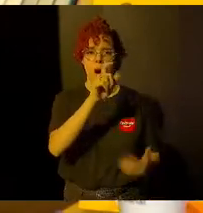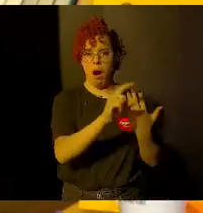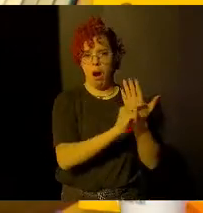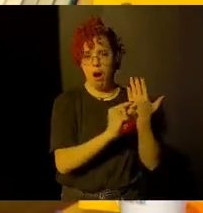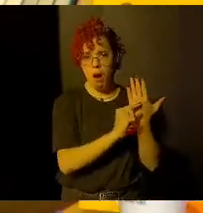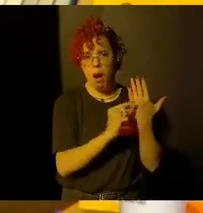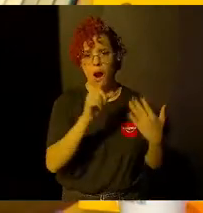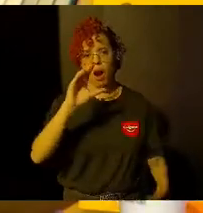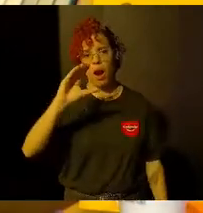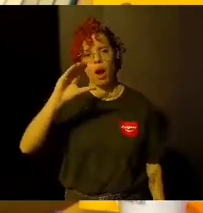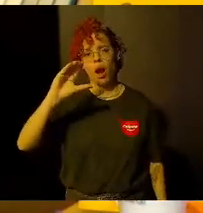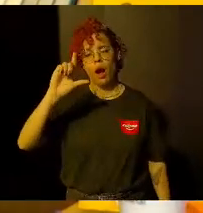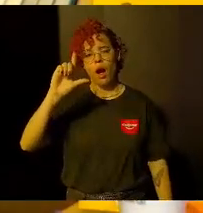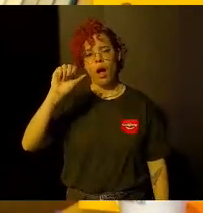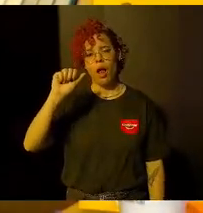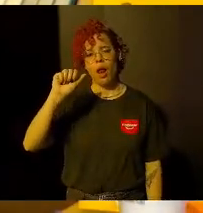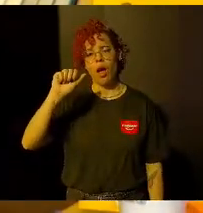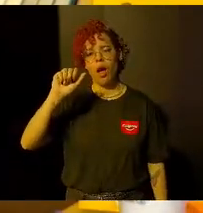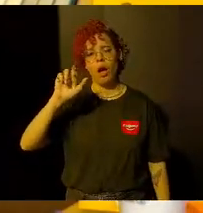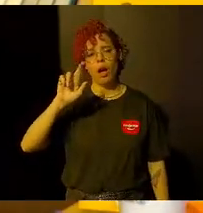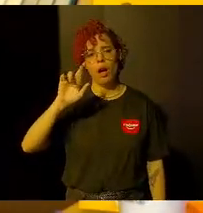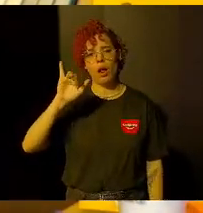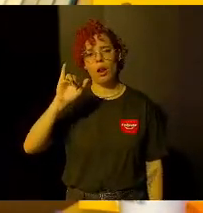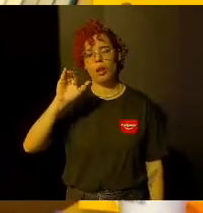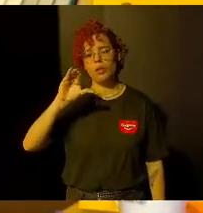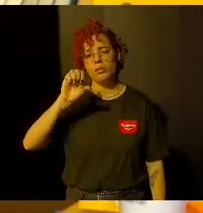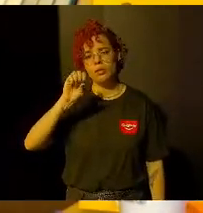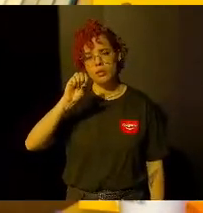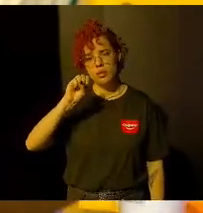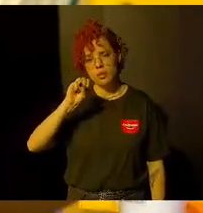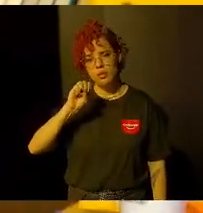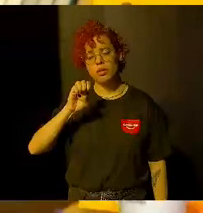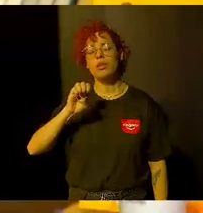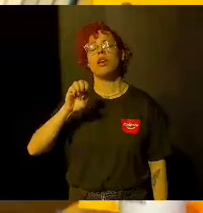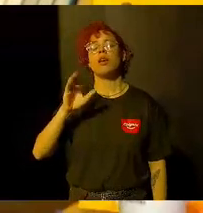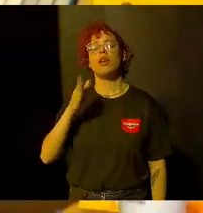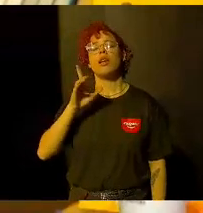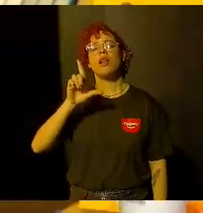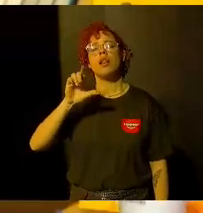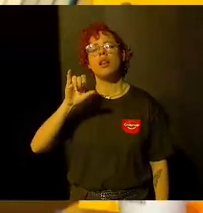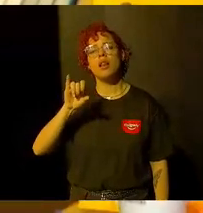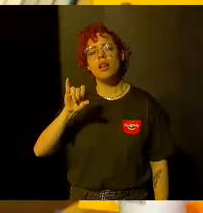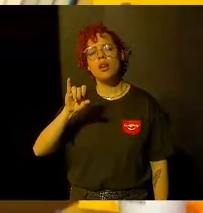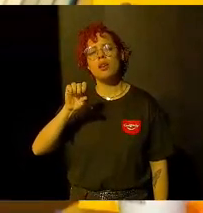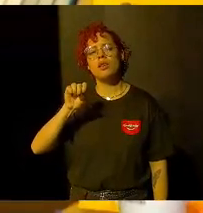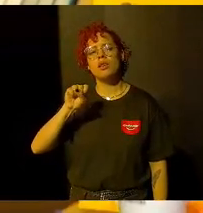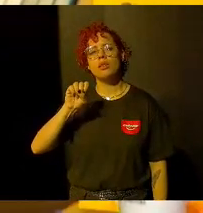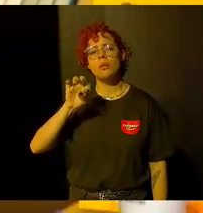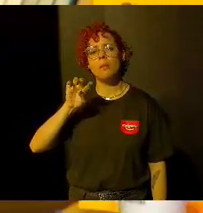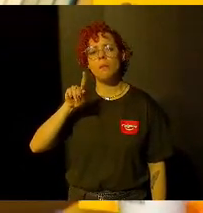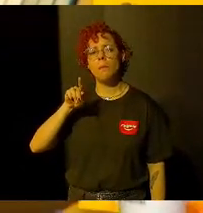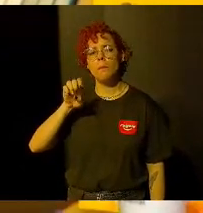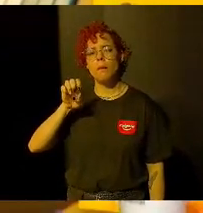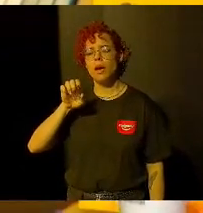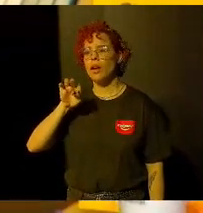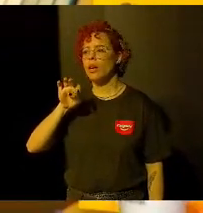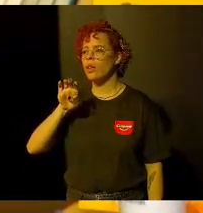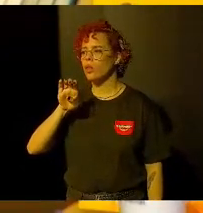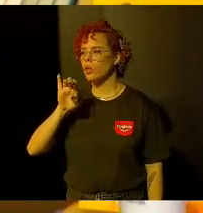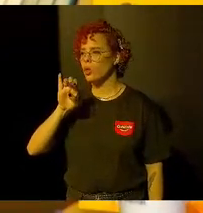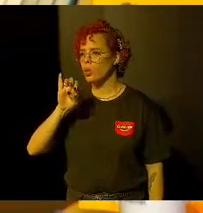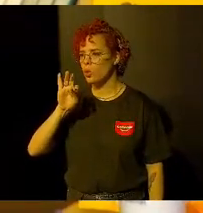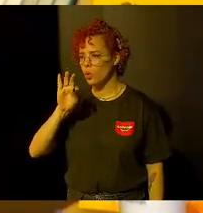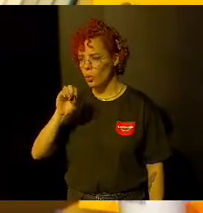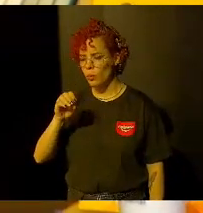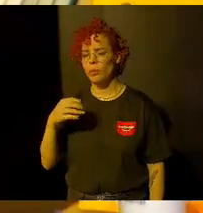qualquer frase a Clarice Lispector não é mas eu gosto dessa